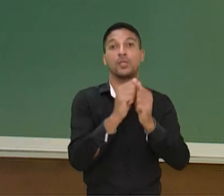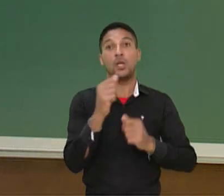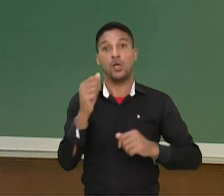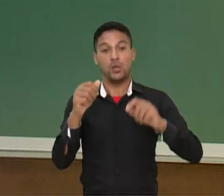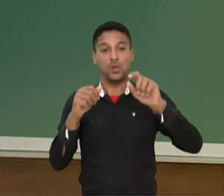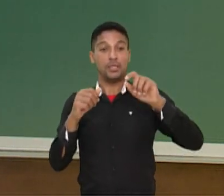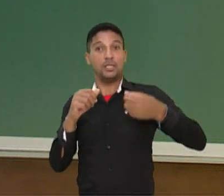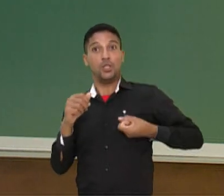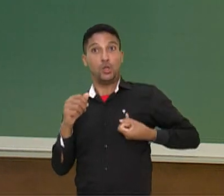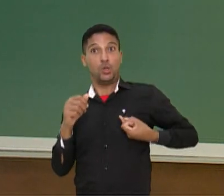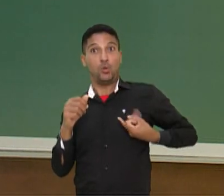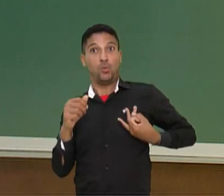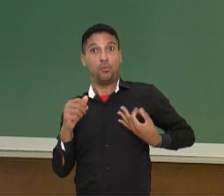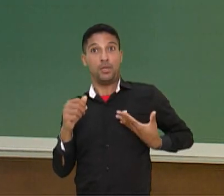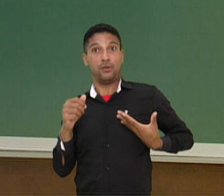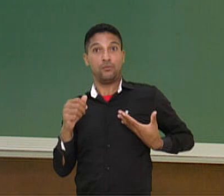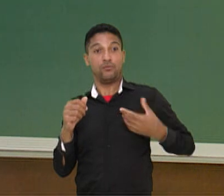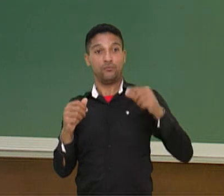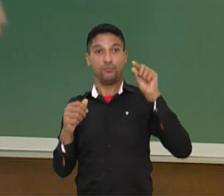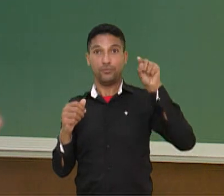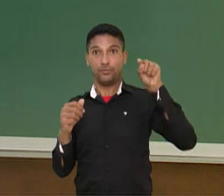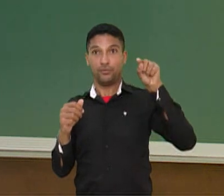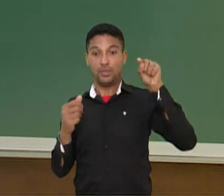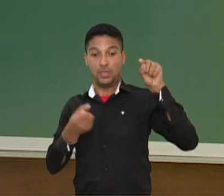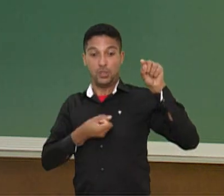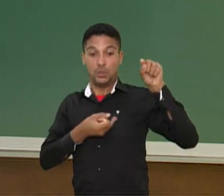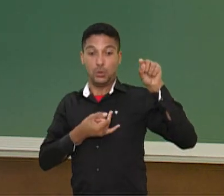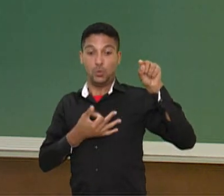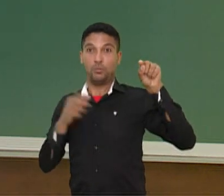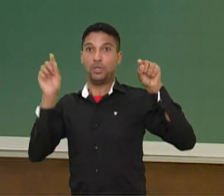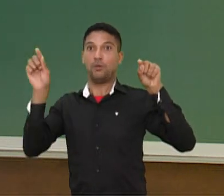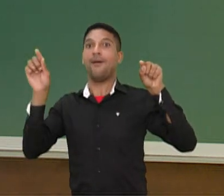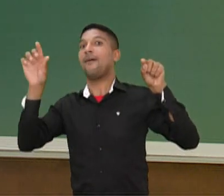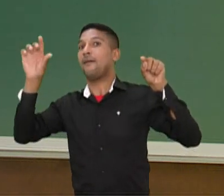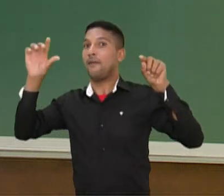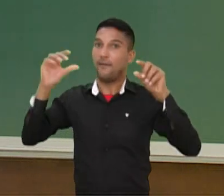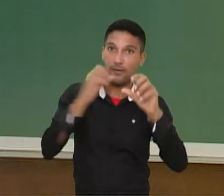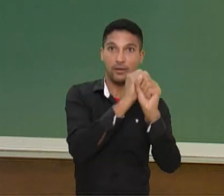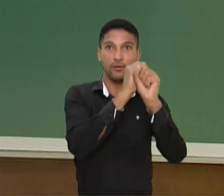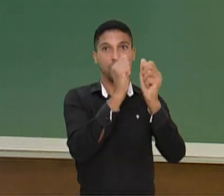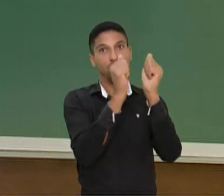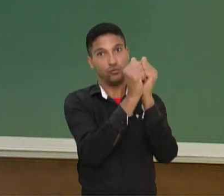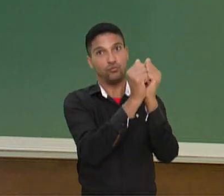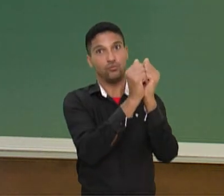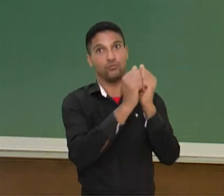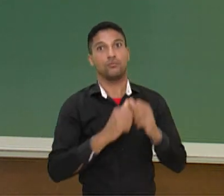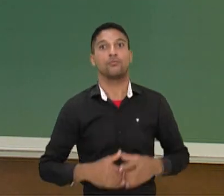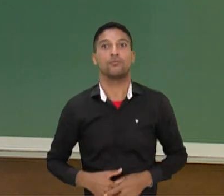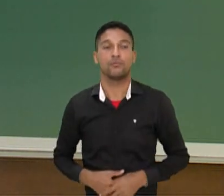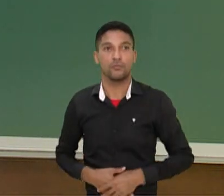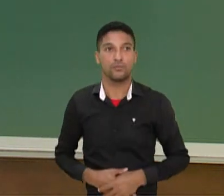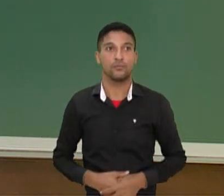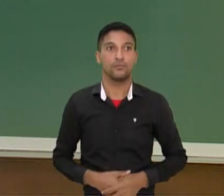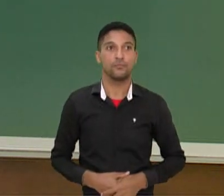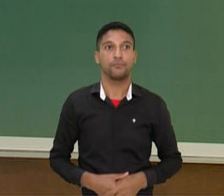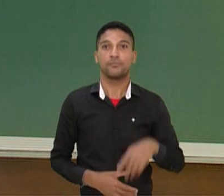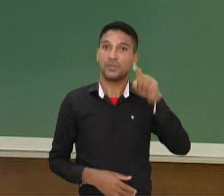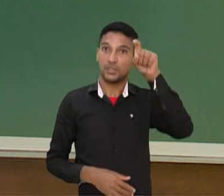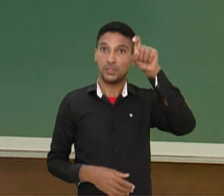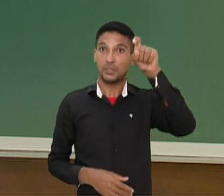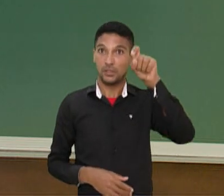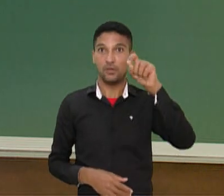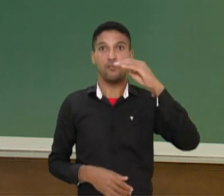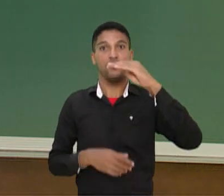nossa cabecinha, ficou mais curta, ficou mais fácil, certo? Então, vamos facilitar a nossa vida aqui, ó. X eu tenho